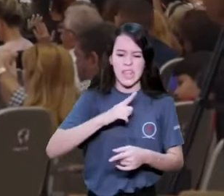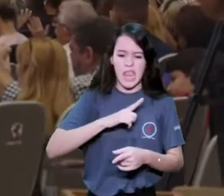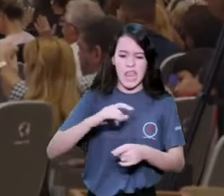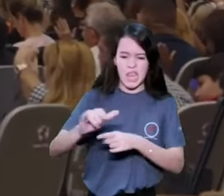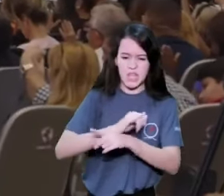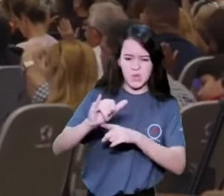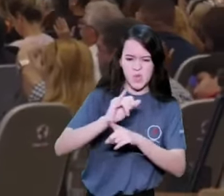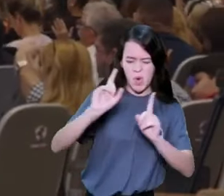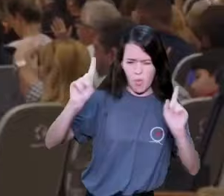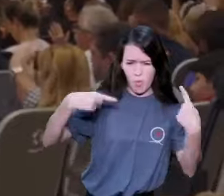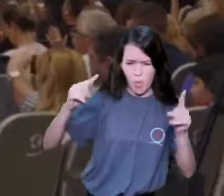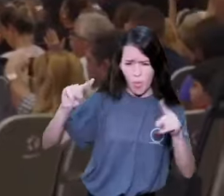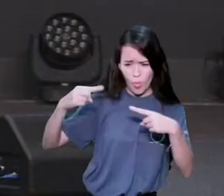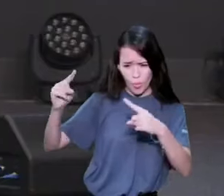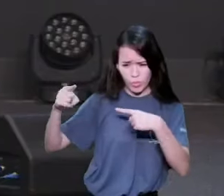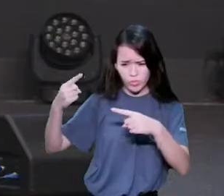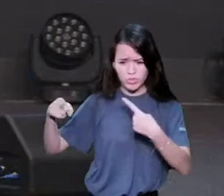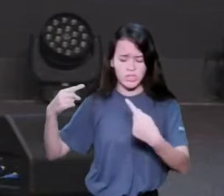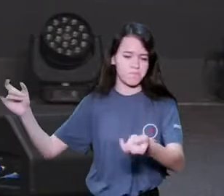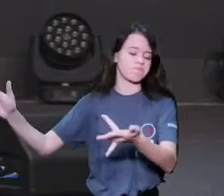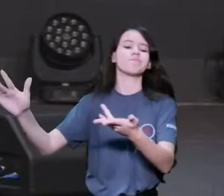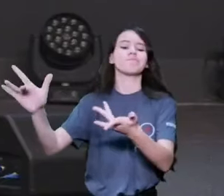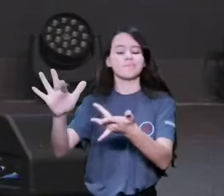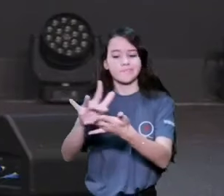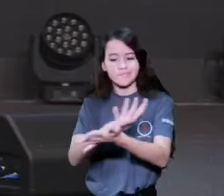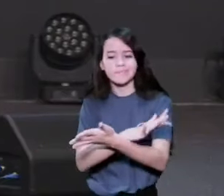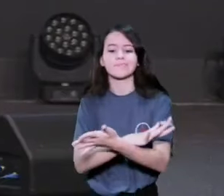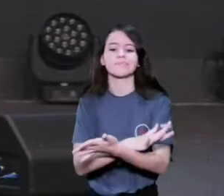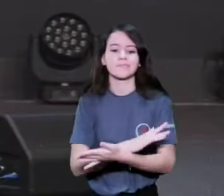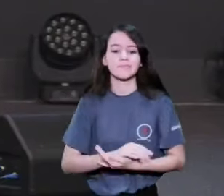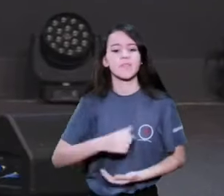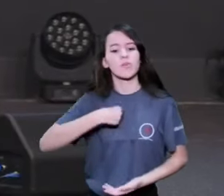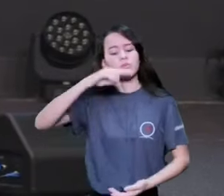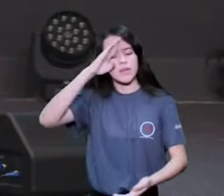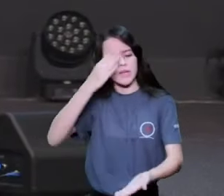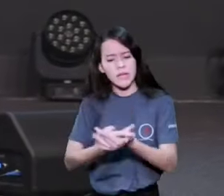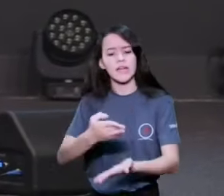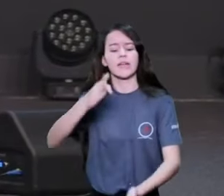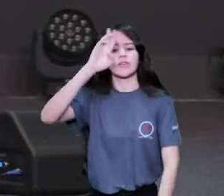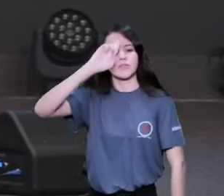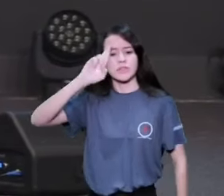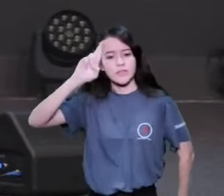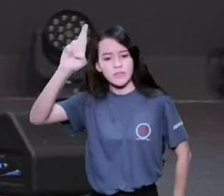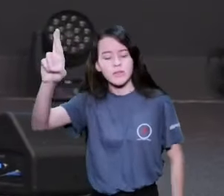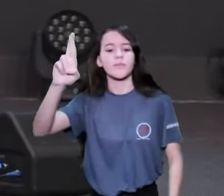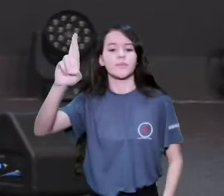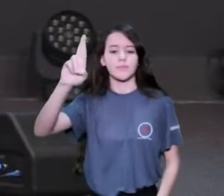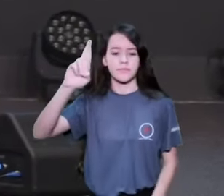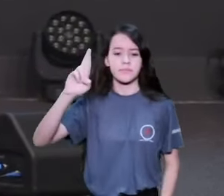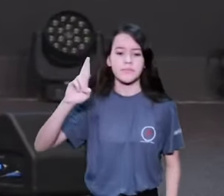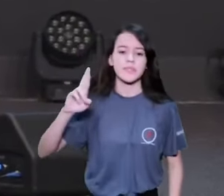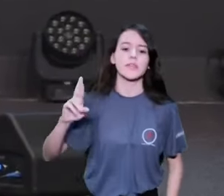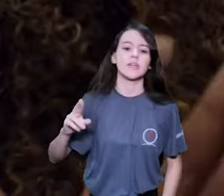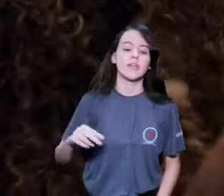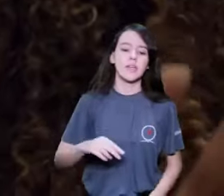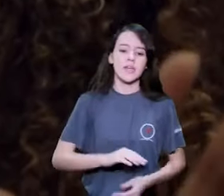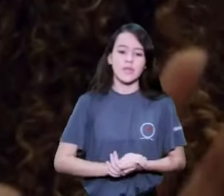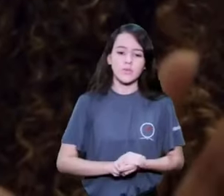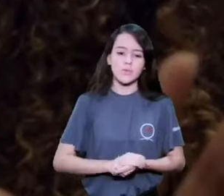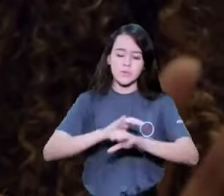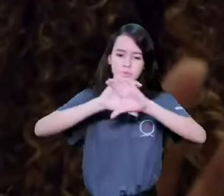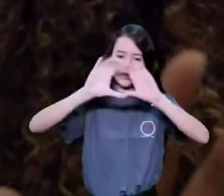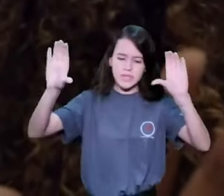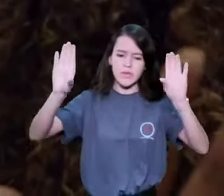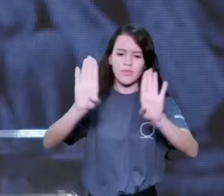preparada contra mim prosperará Eu creio Senhor que as comportas